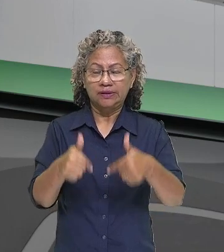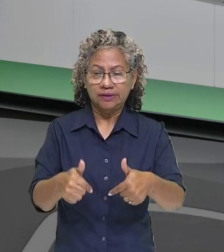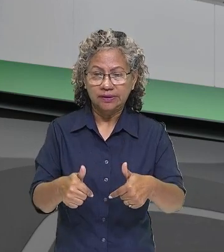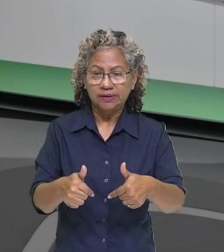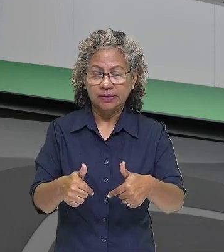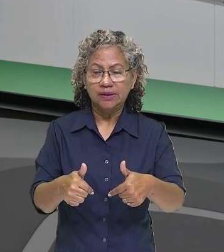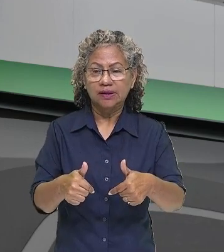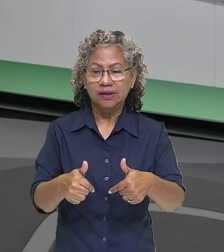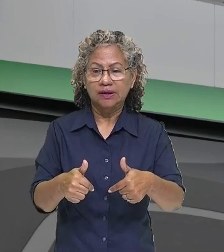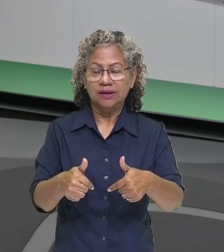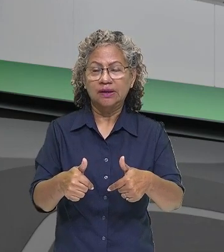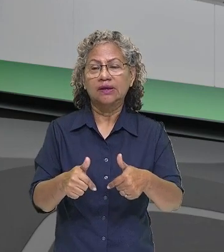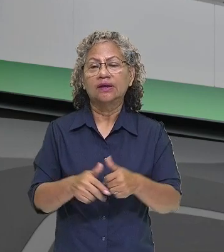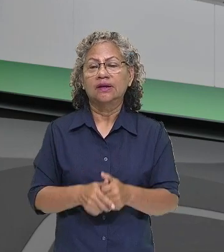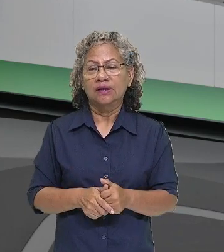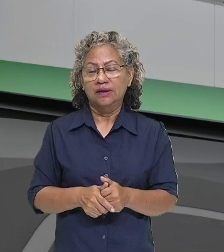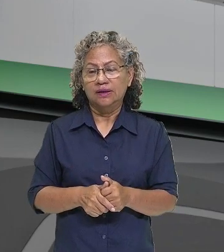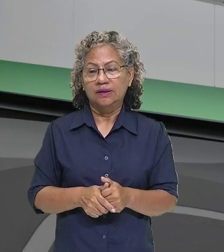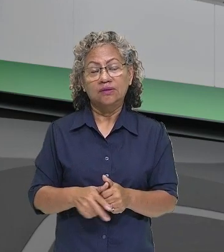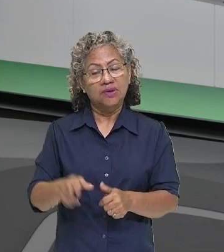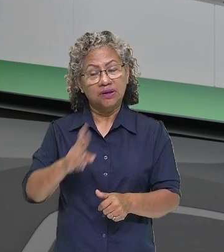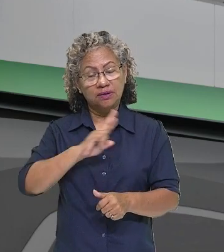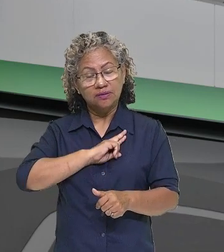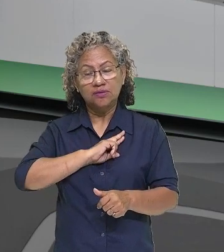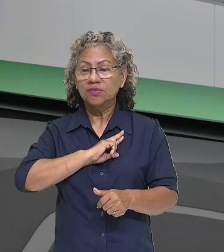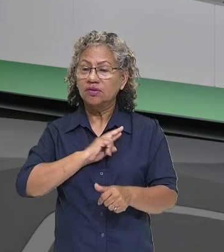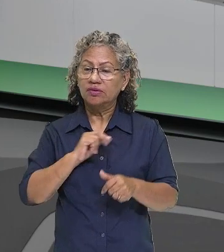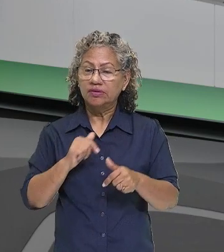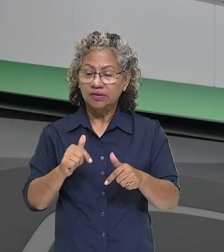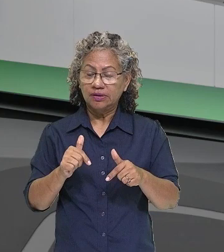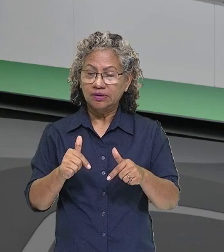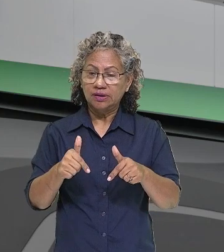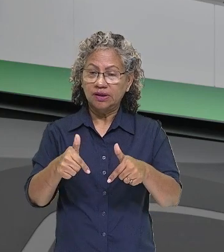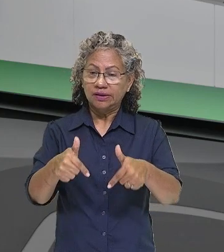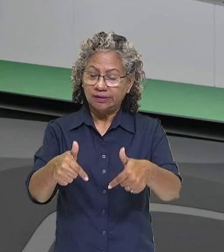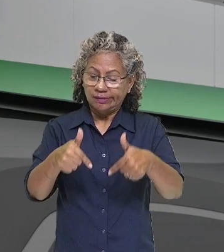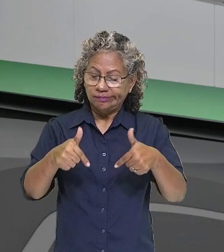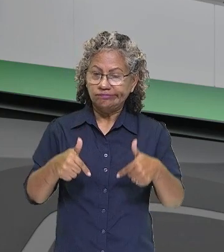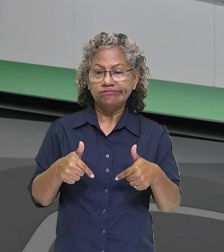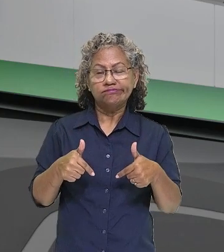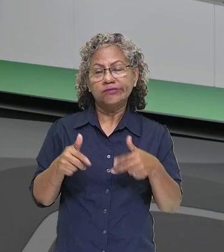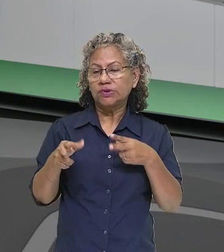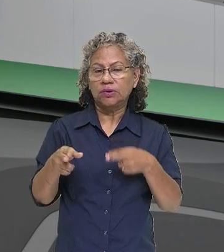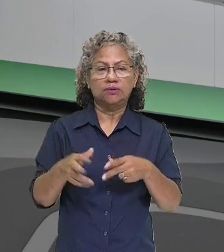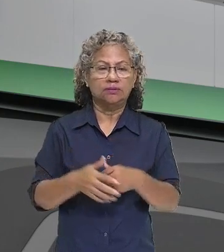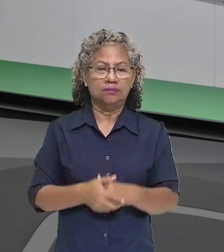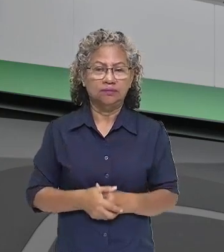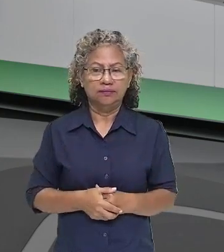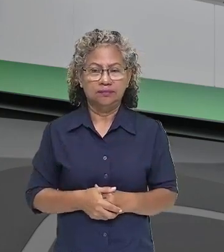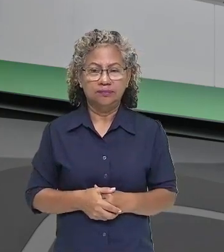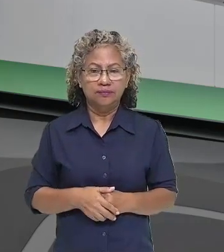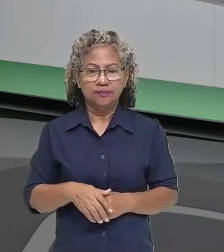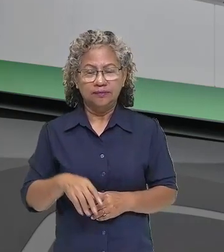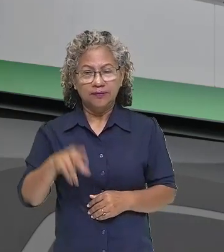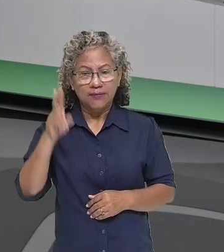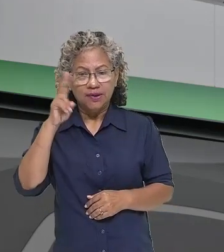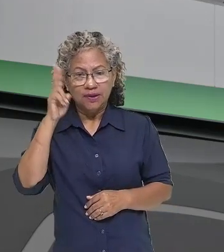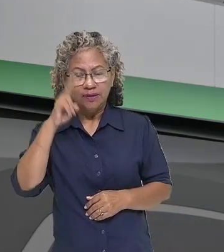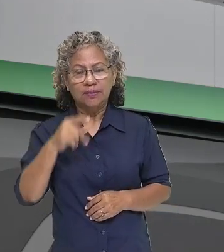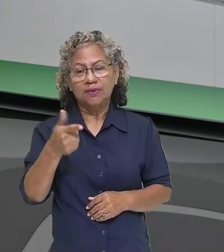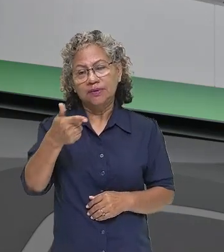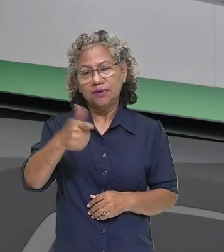reação. E temos agora, vamos lá, vejam aí, lembrando novamente, olha